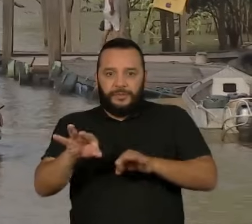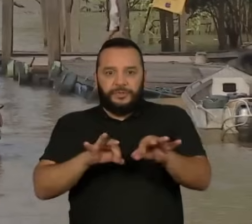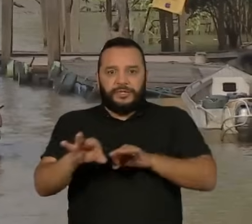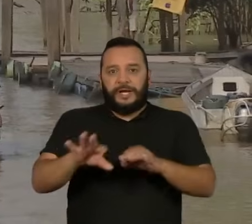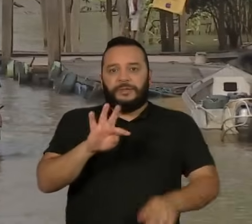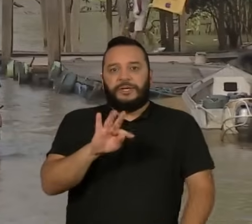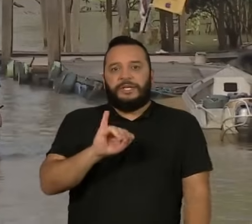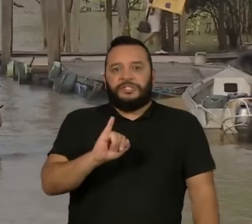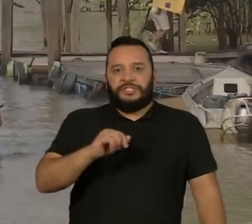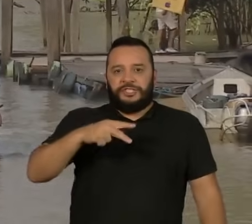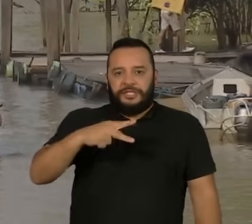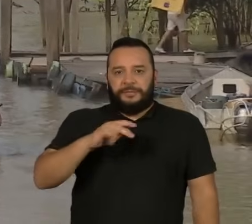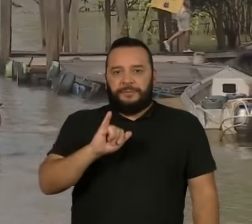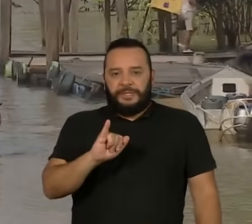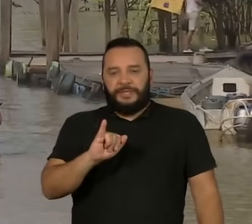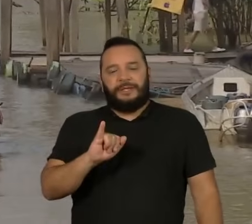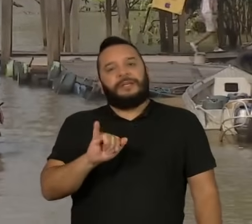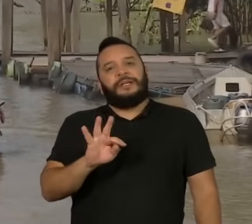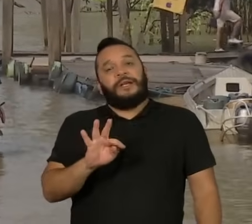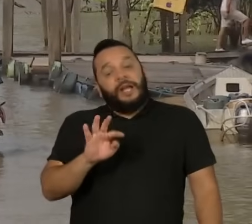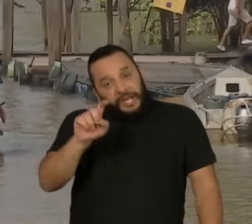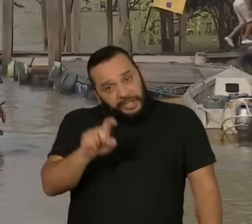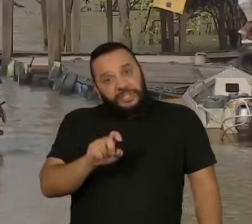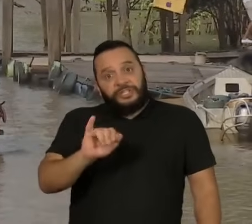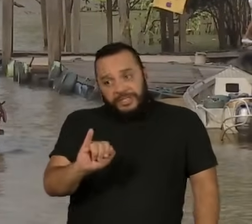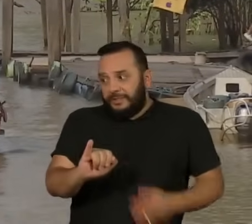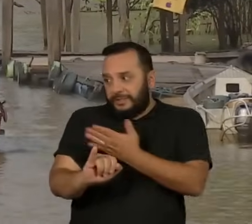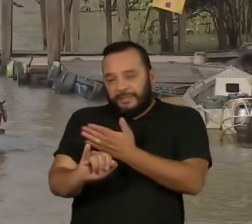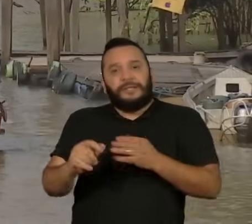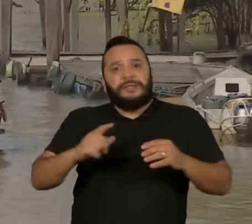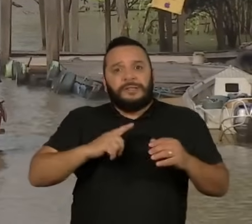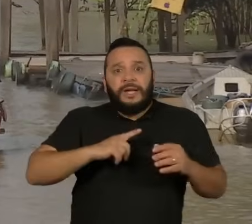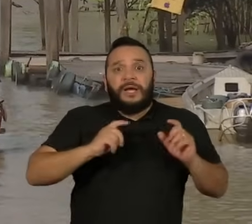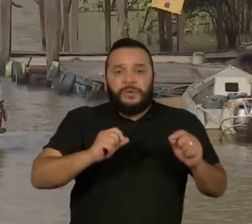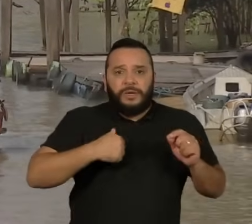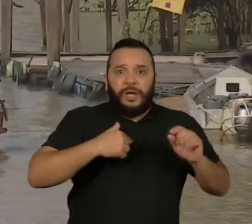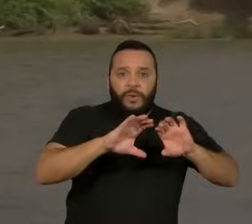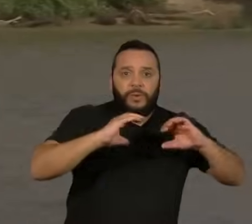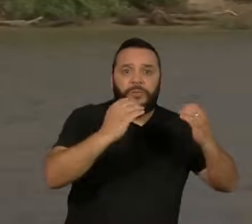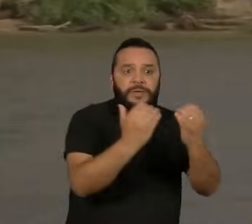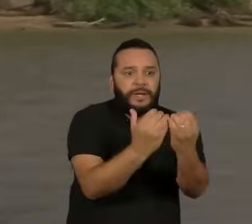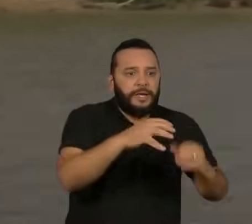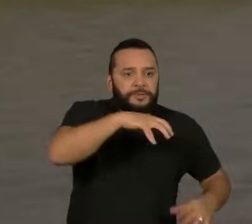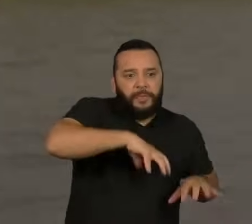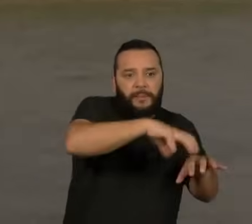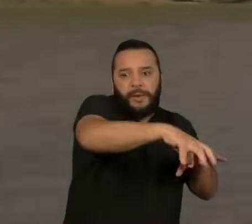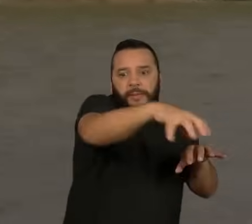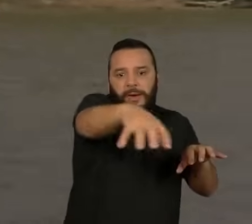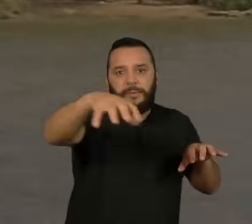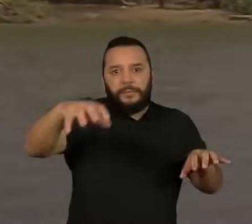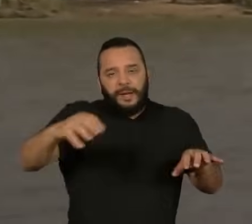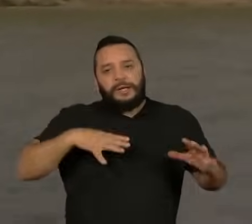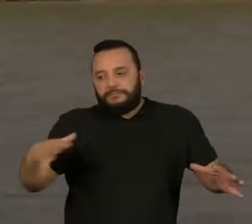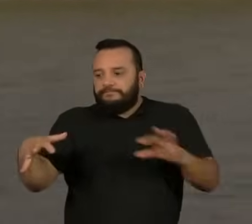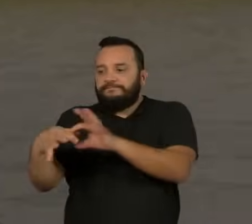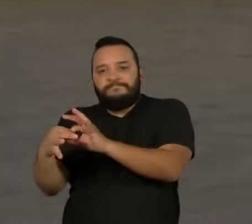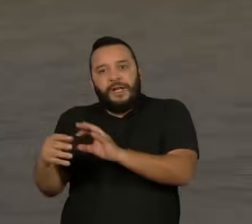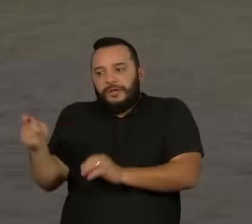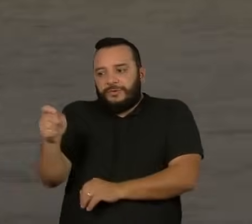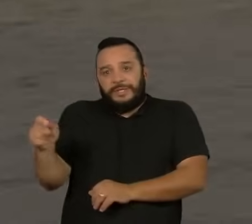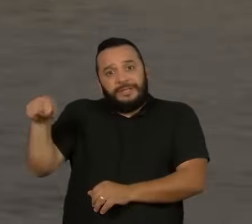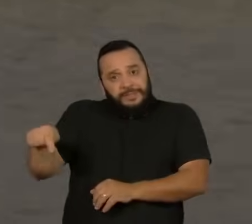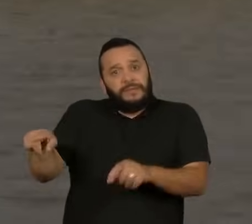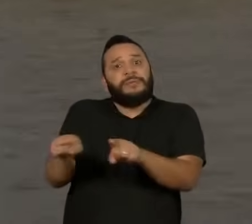Peabiru. Ela é responsável por conectar as comunidades tradicionais ao Instituto e trabalha para promover o turismo